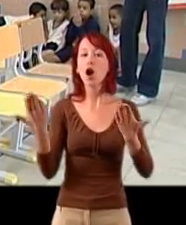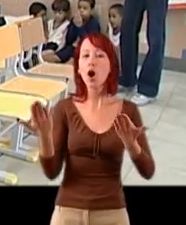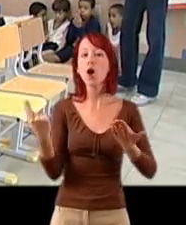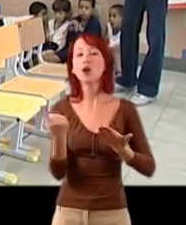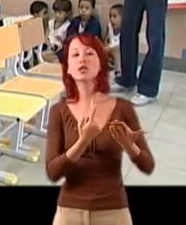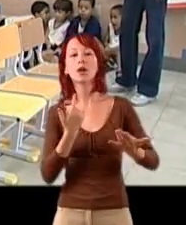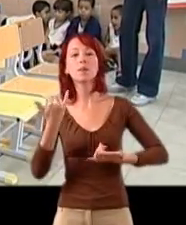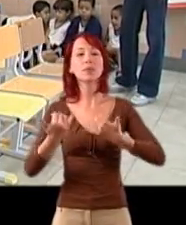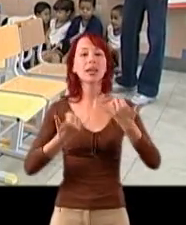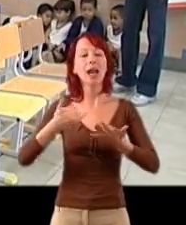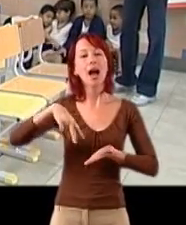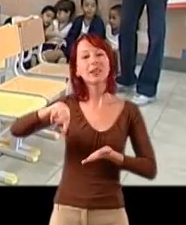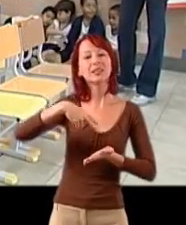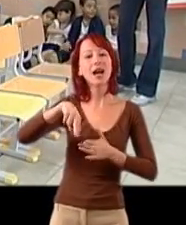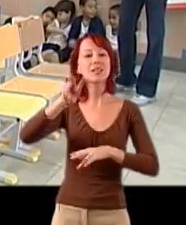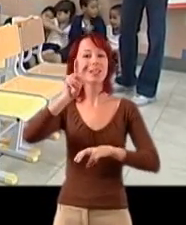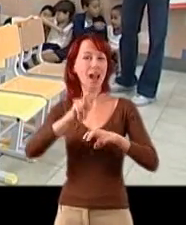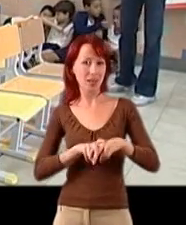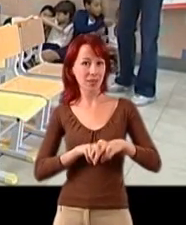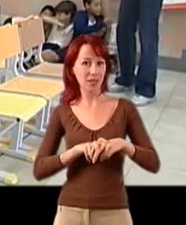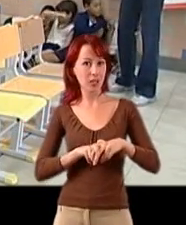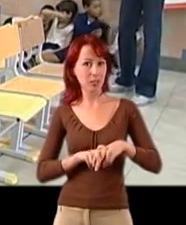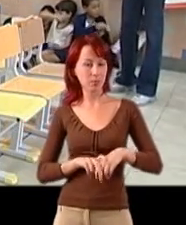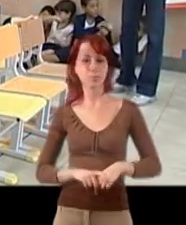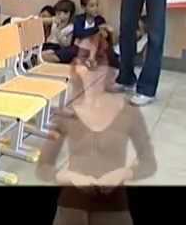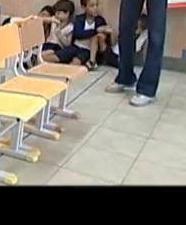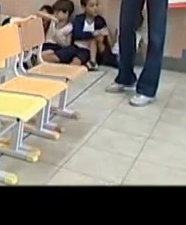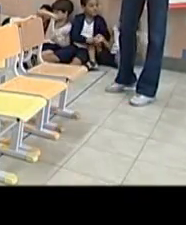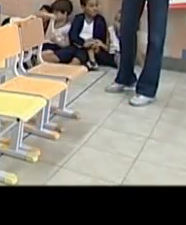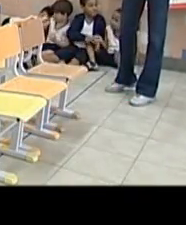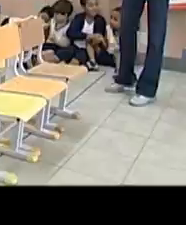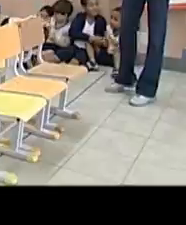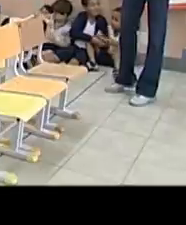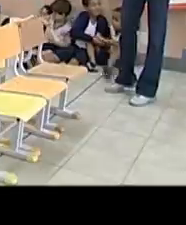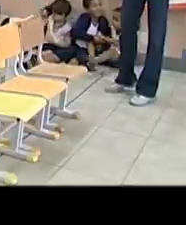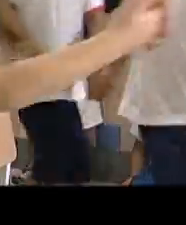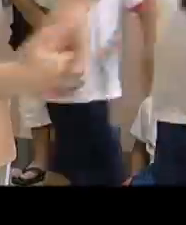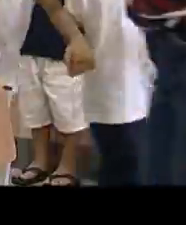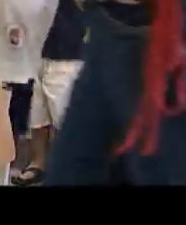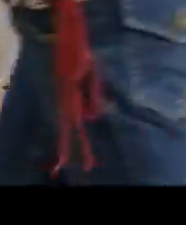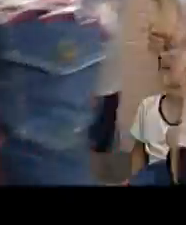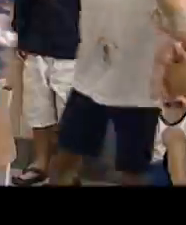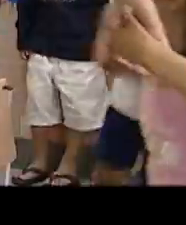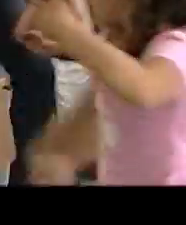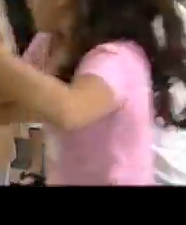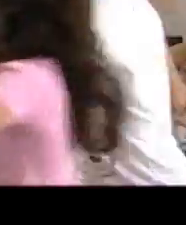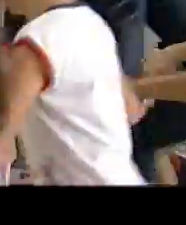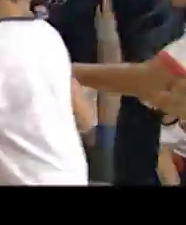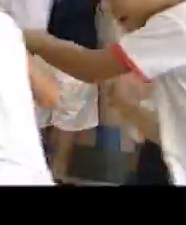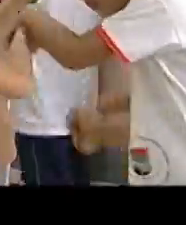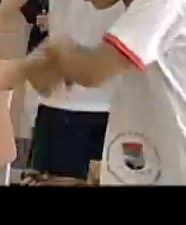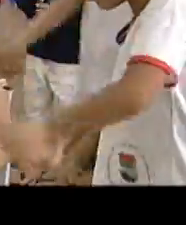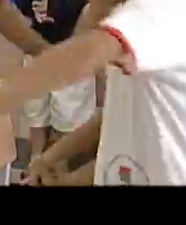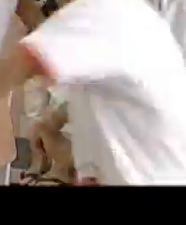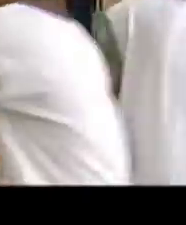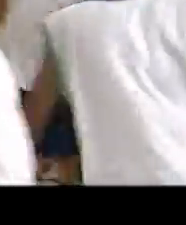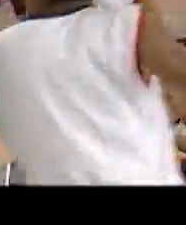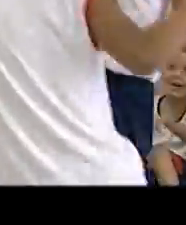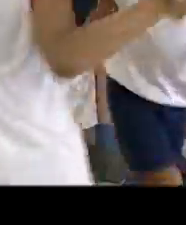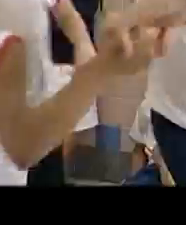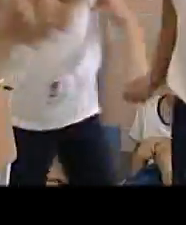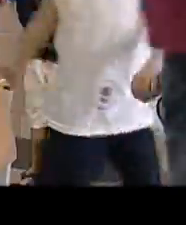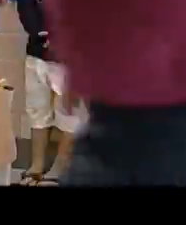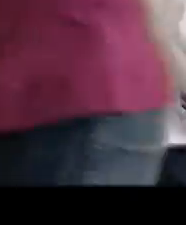hoje nós vamos brincar da dança das cadeiras. Dança das cadeiras, certo? Olha palma, palma, palma, olha